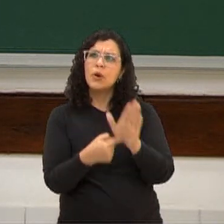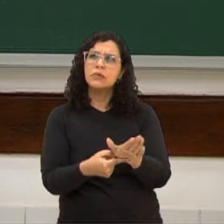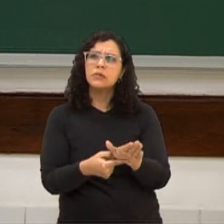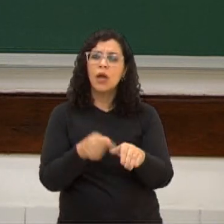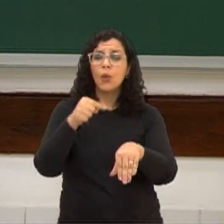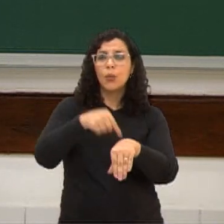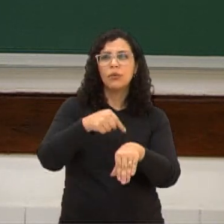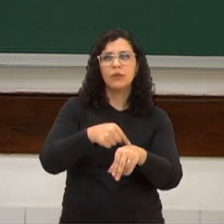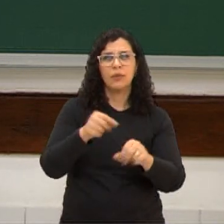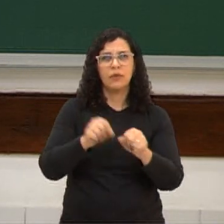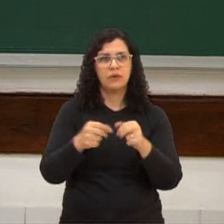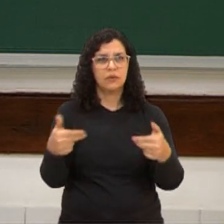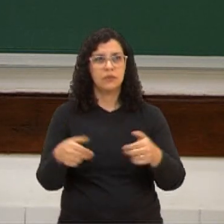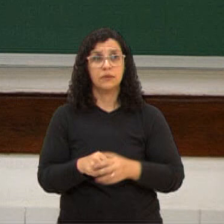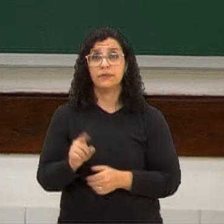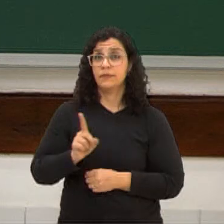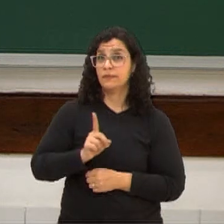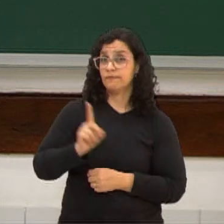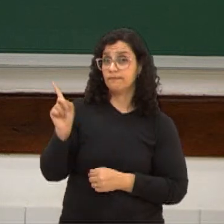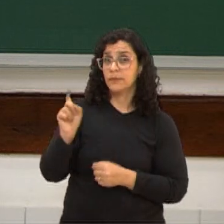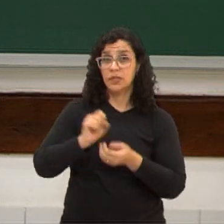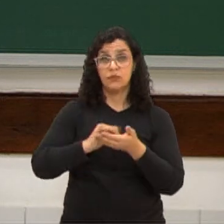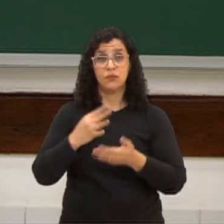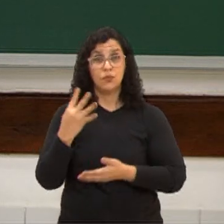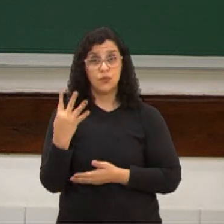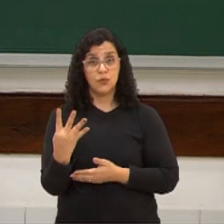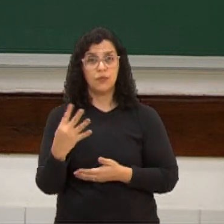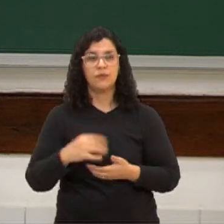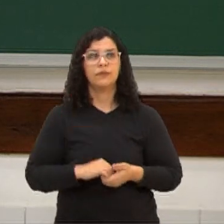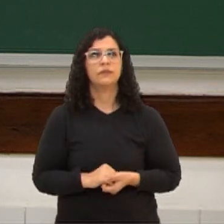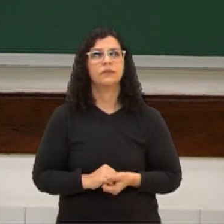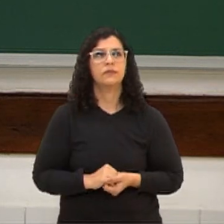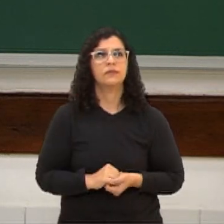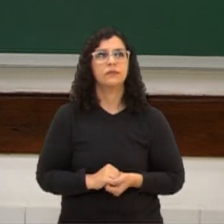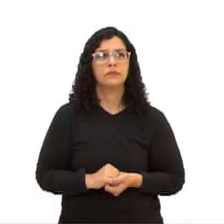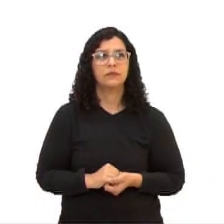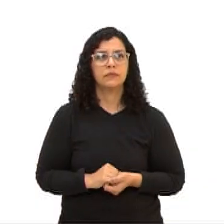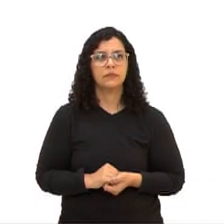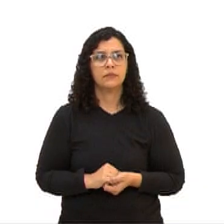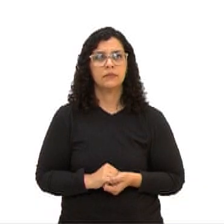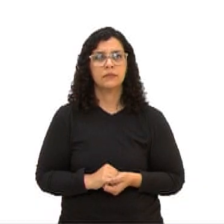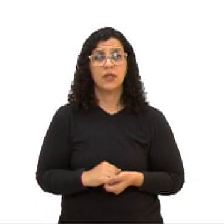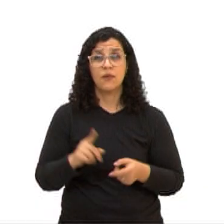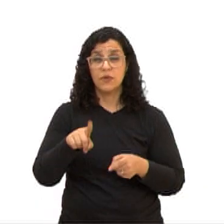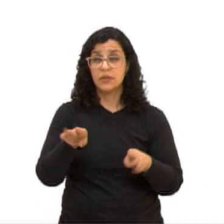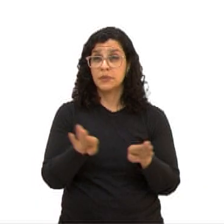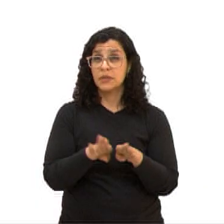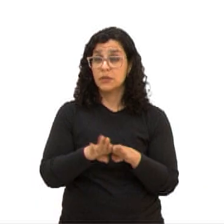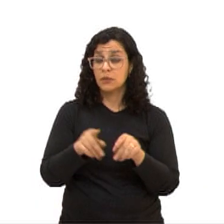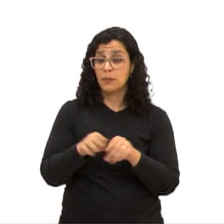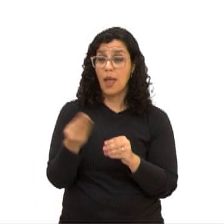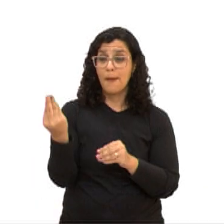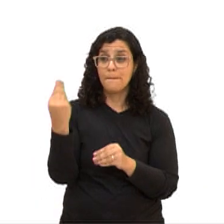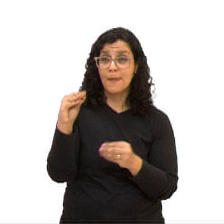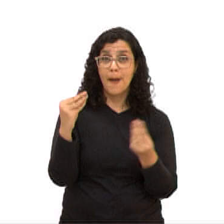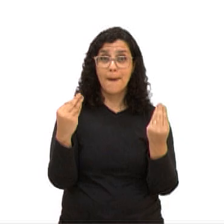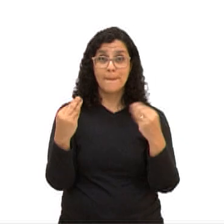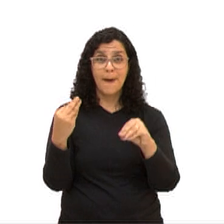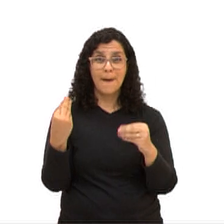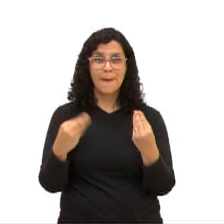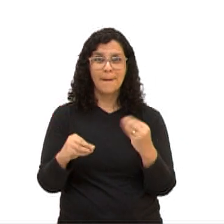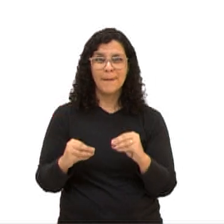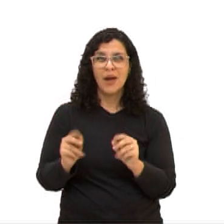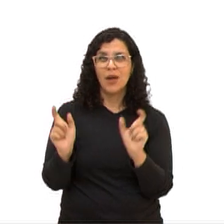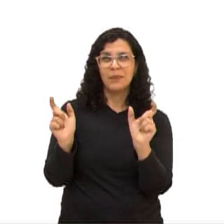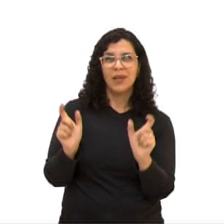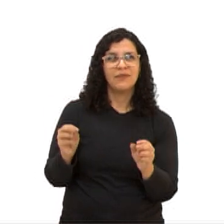essas coisas. Agora, vamos para mais uma atividade. Para vocês utilizarem justamente essas expressões,